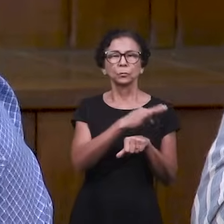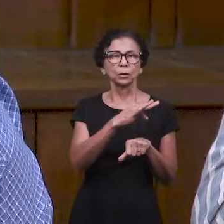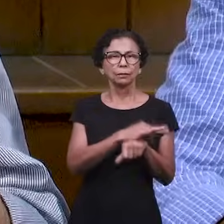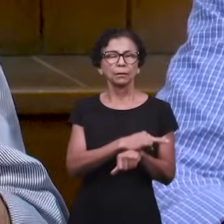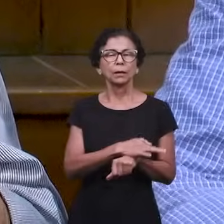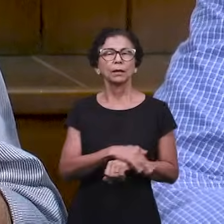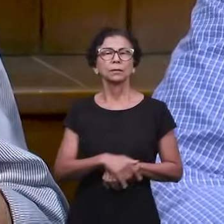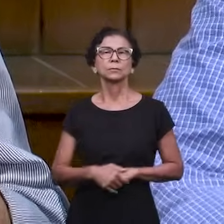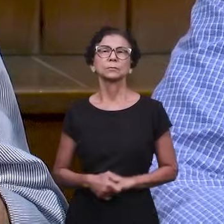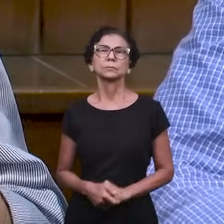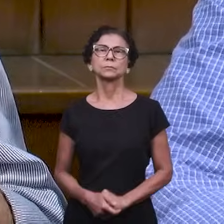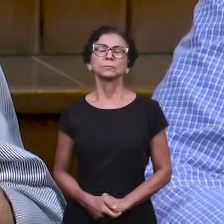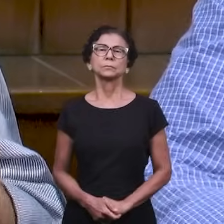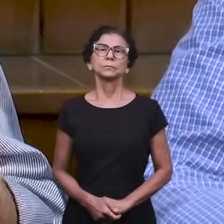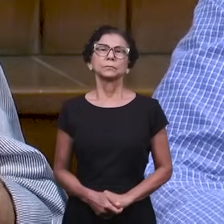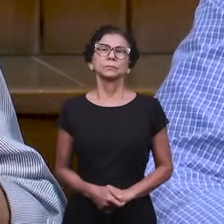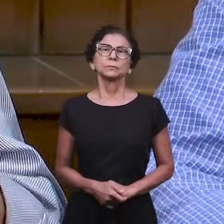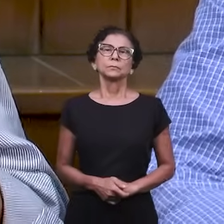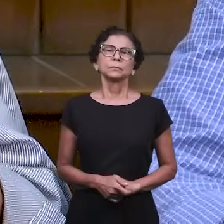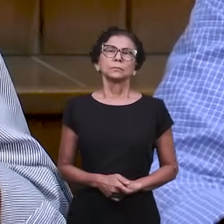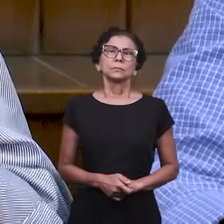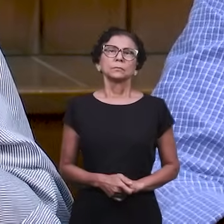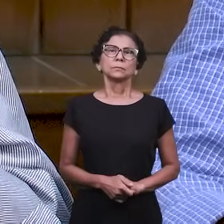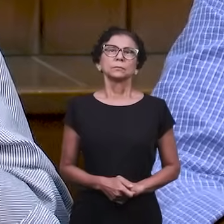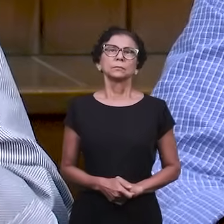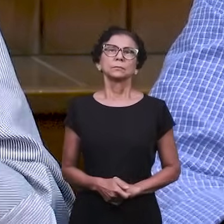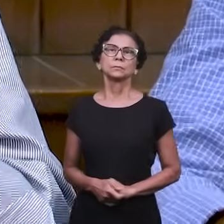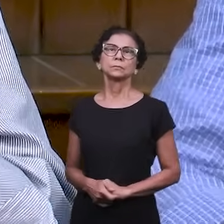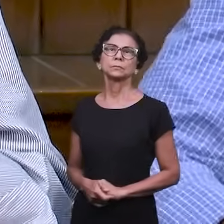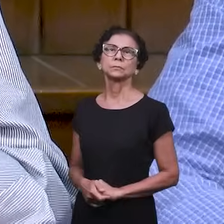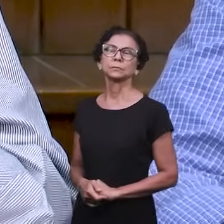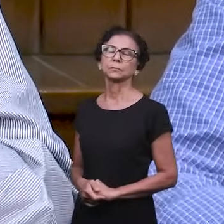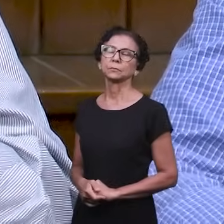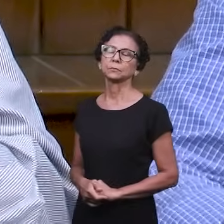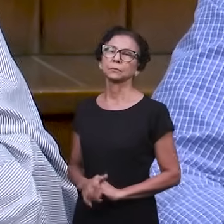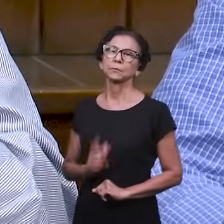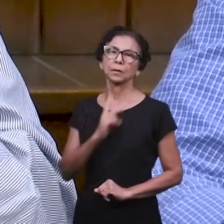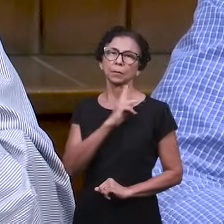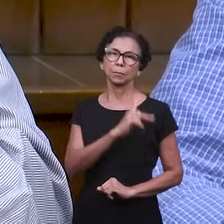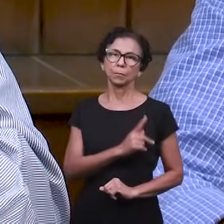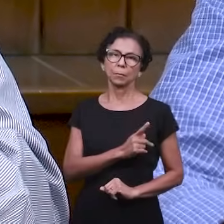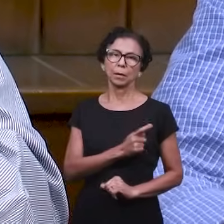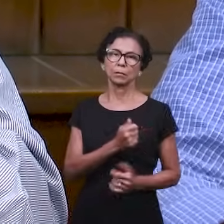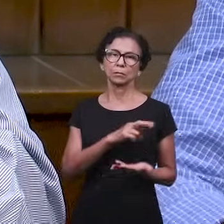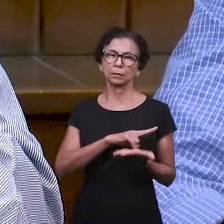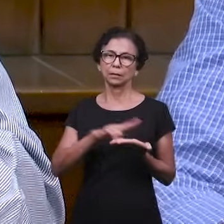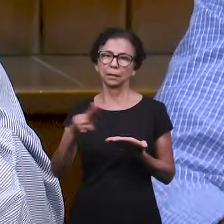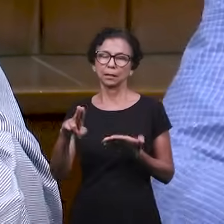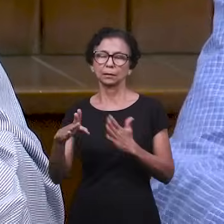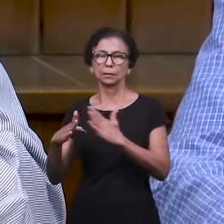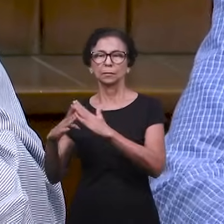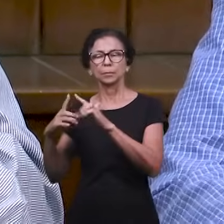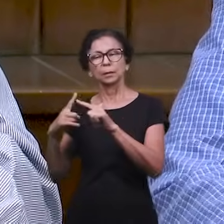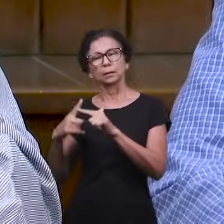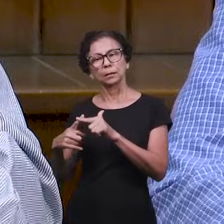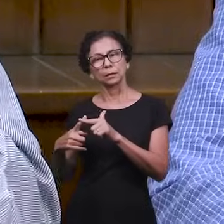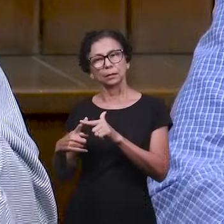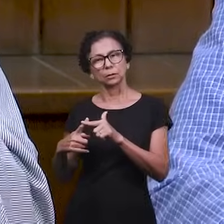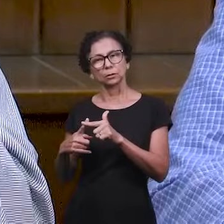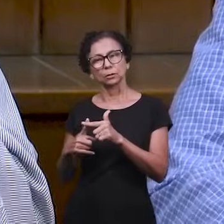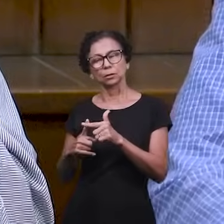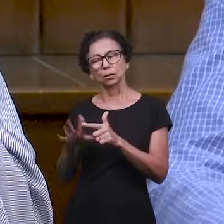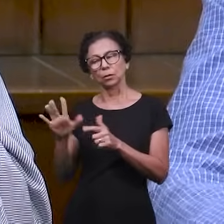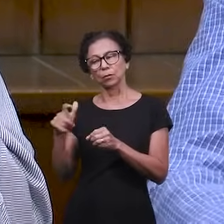judeus, né? Paulo fala à igreja a respeito da volta de Jesus para a igreja, que